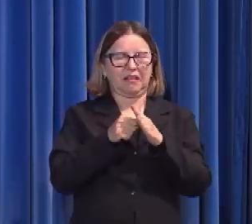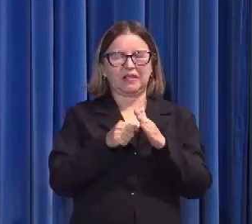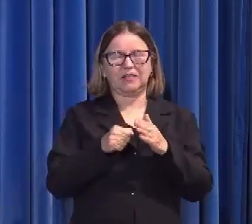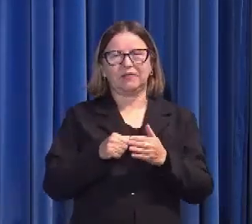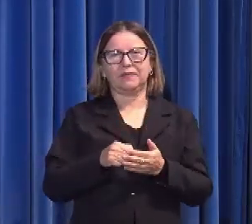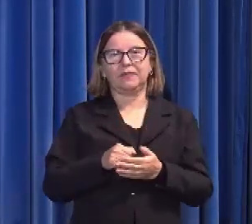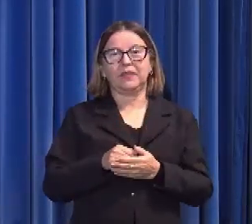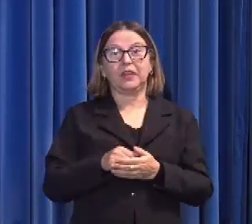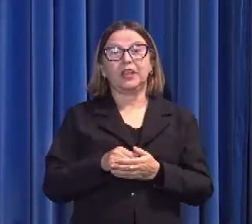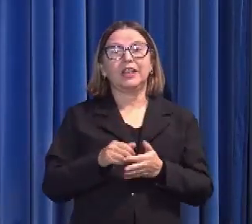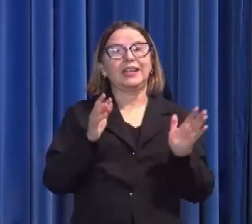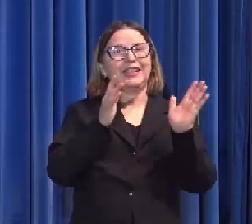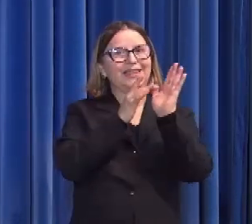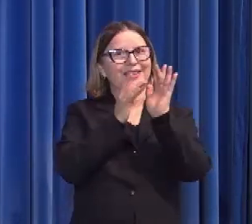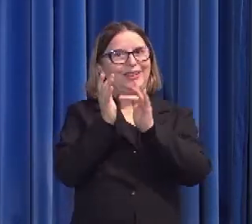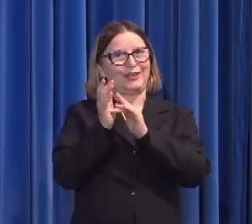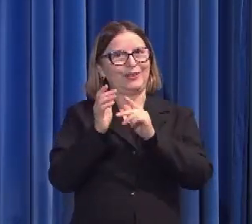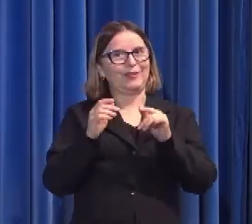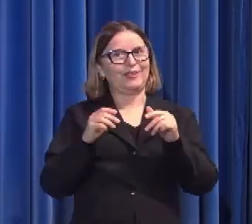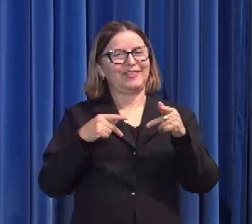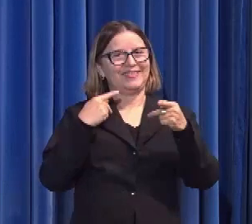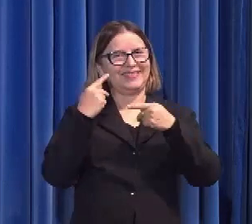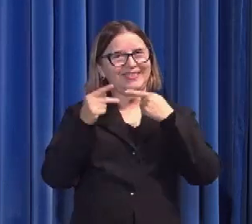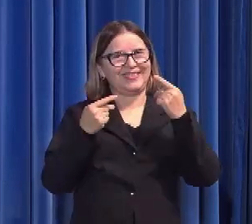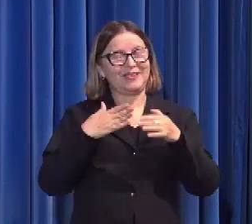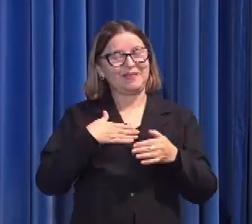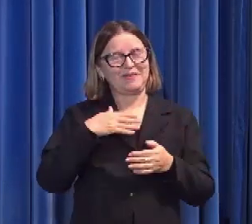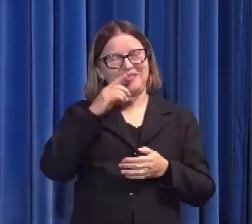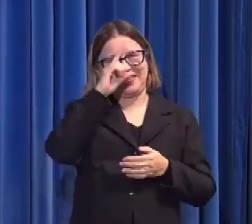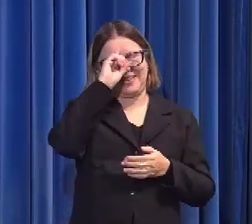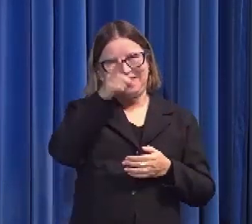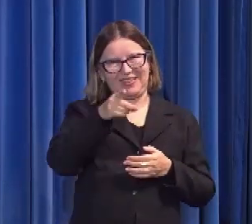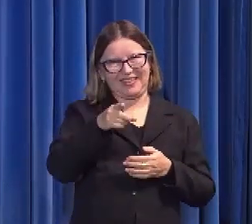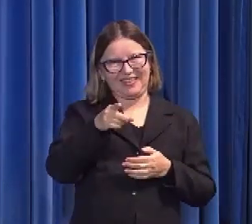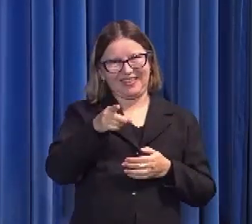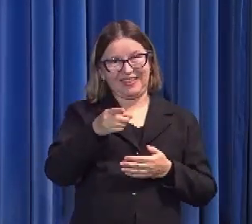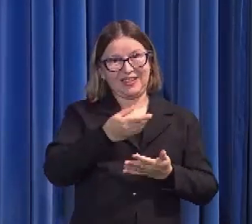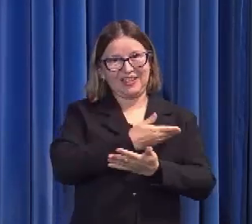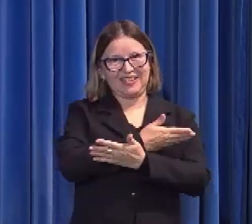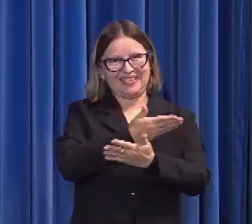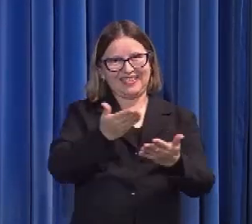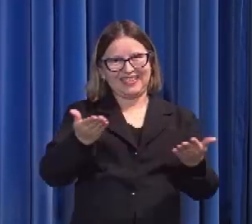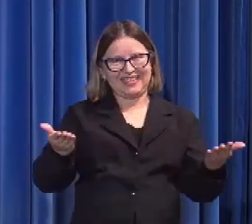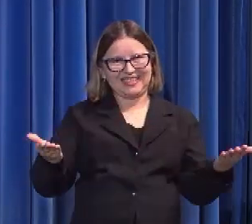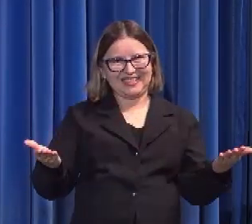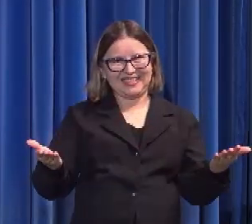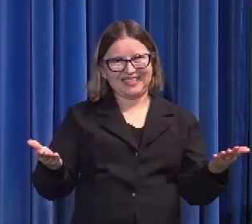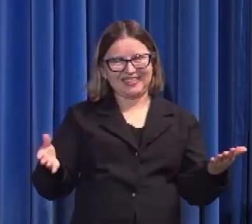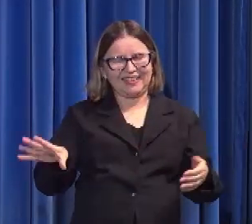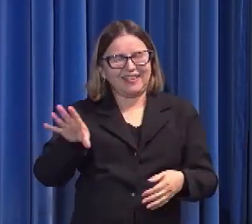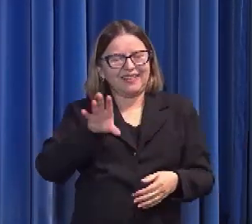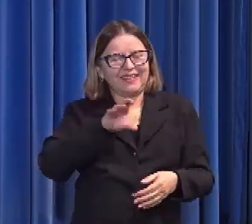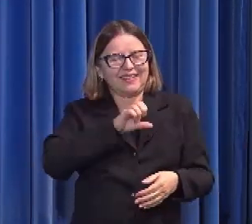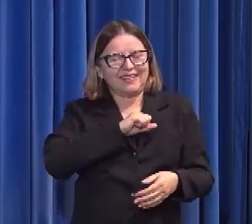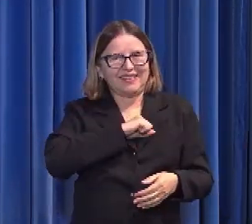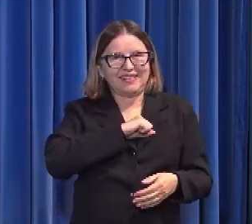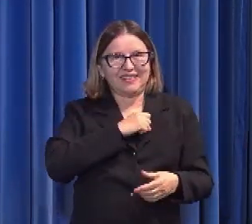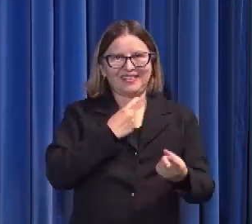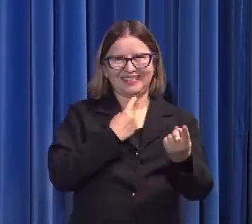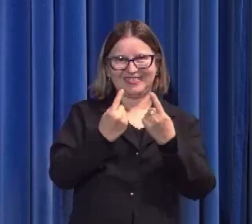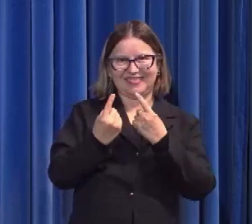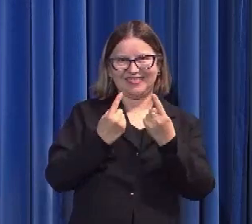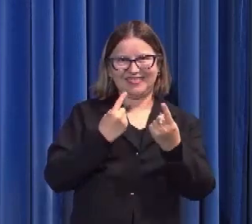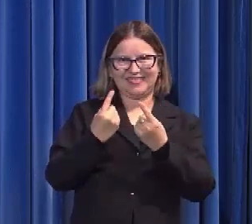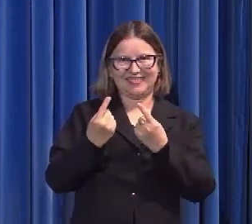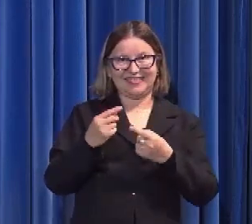ser o meu mandamento e é que vós vos ameis uns